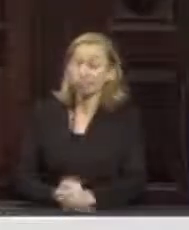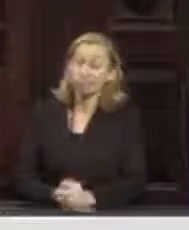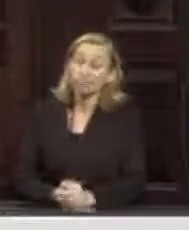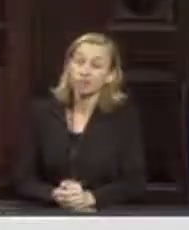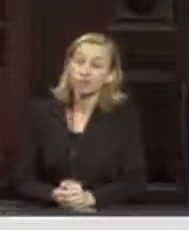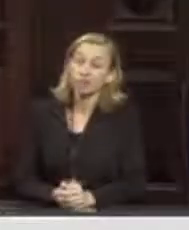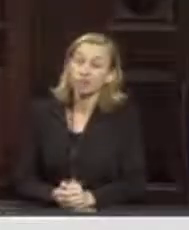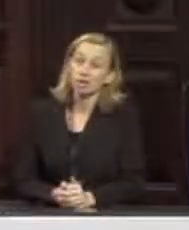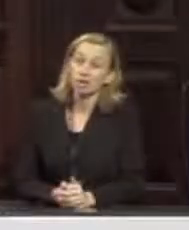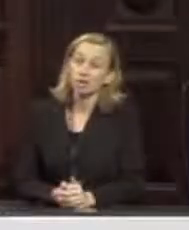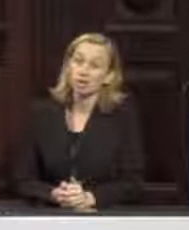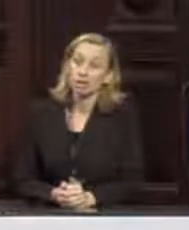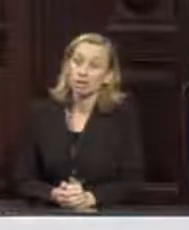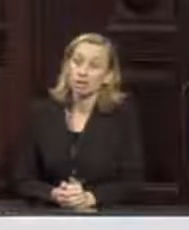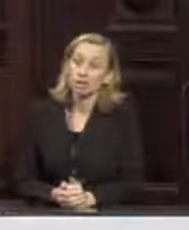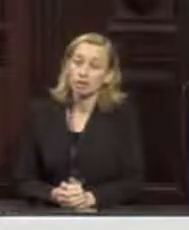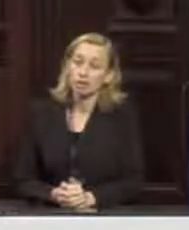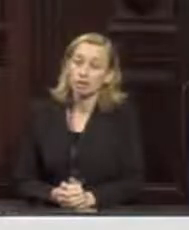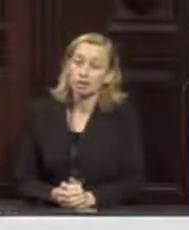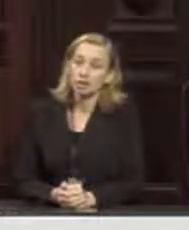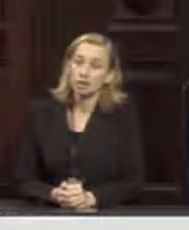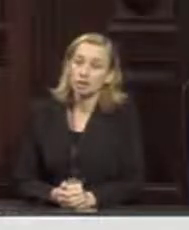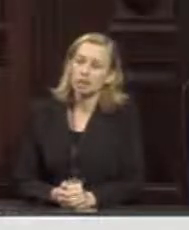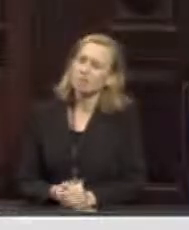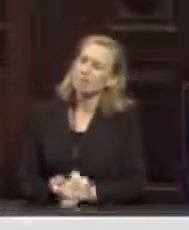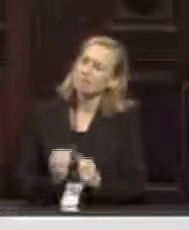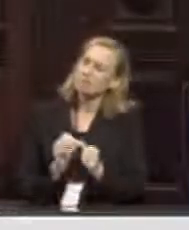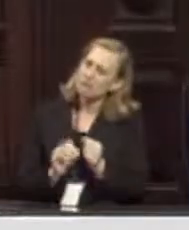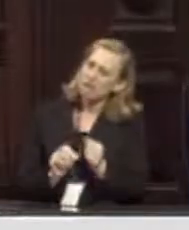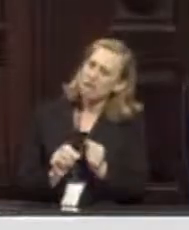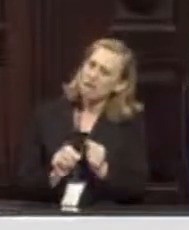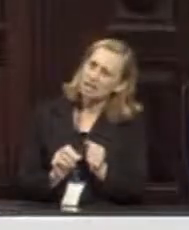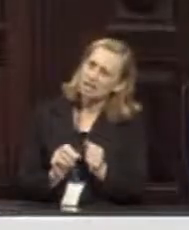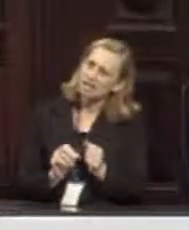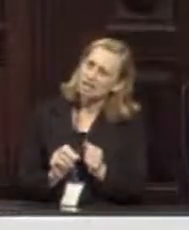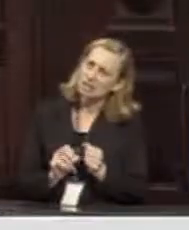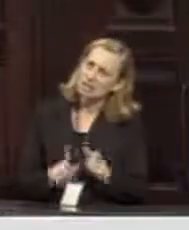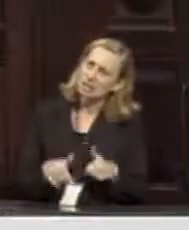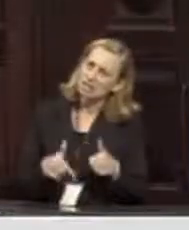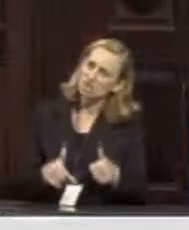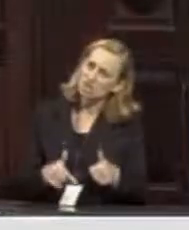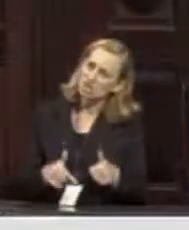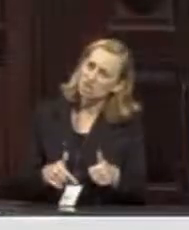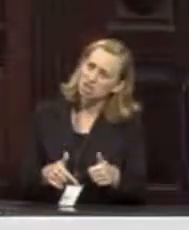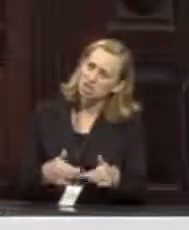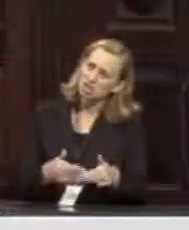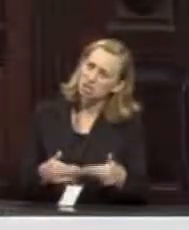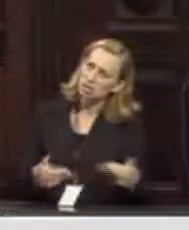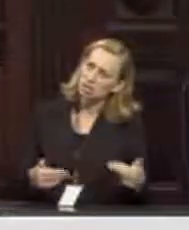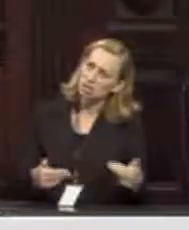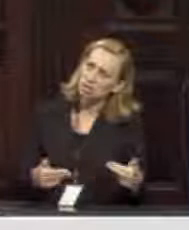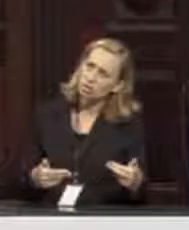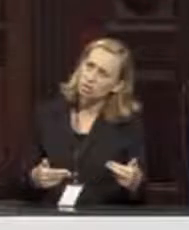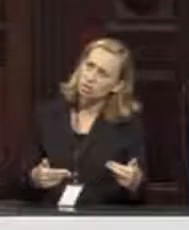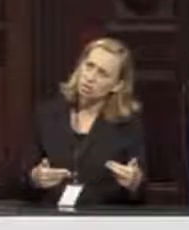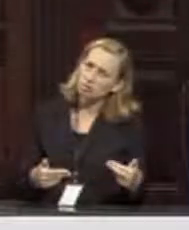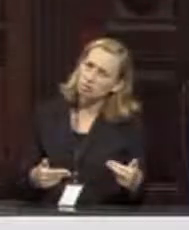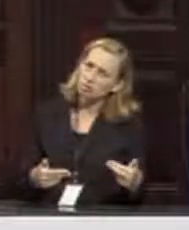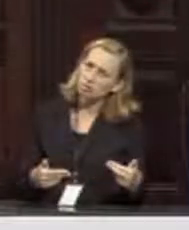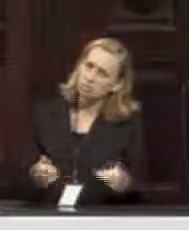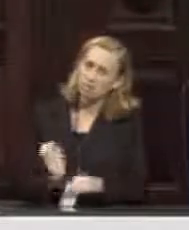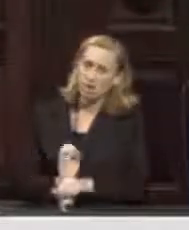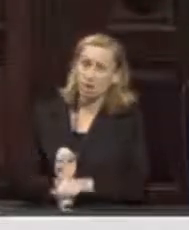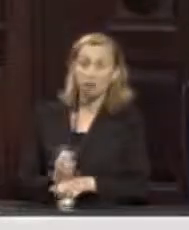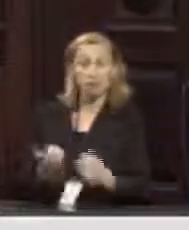gente nós não tivermos o cuidado, terminamos aprovando esta matéria, que é uma